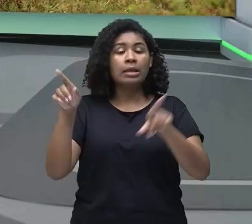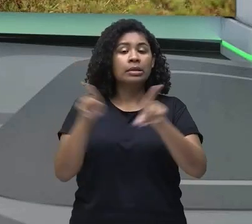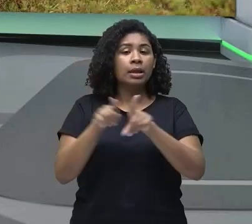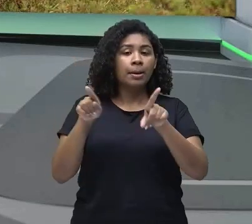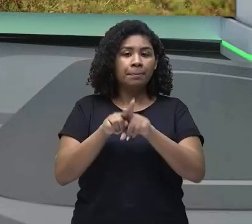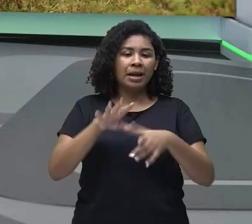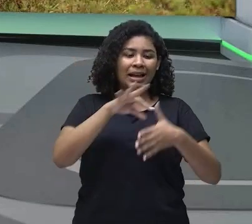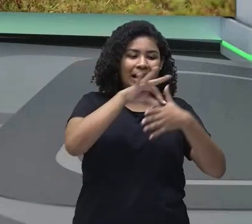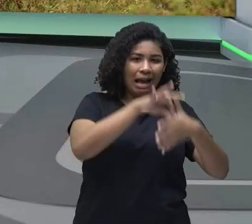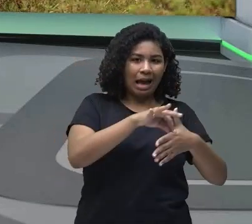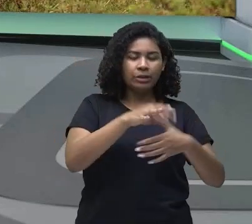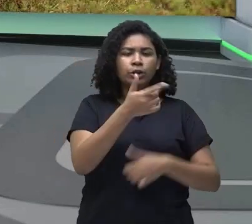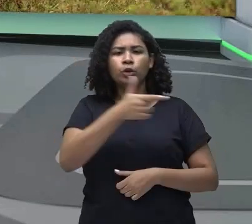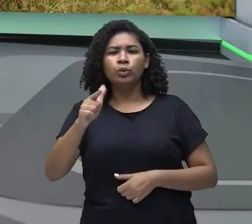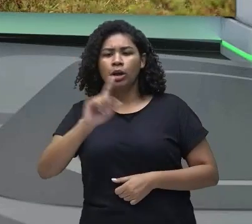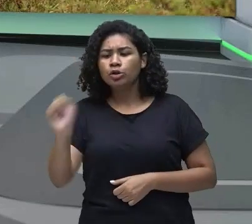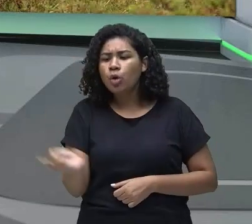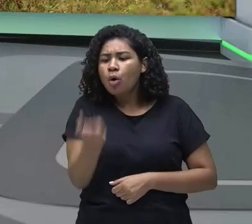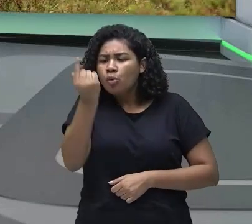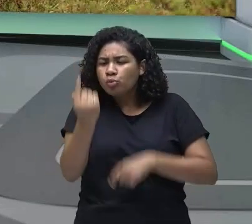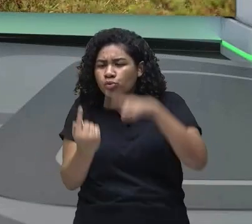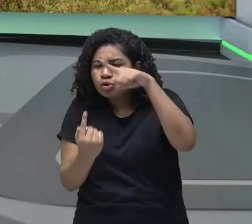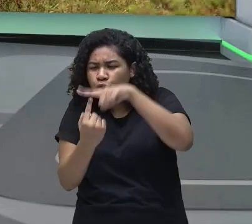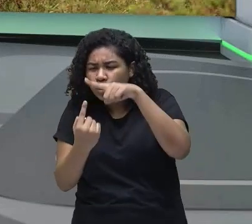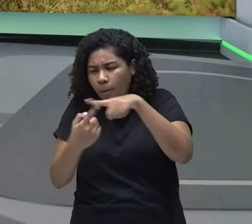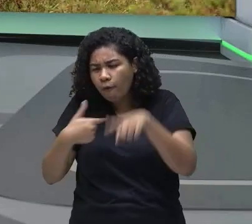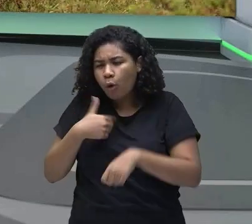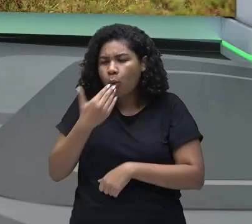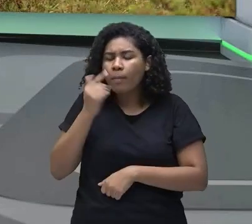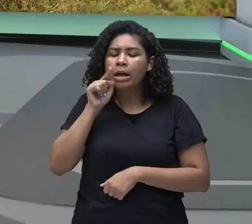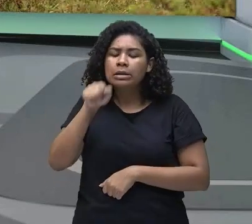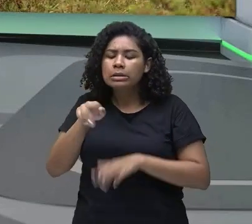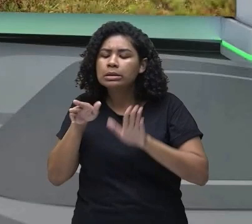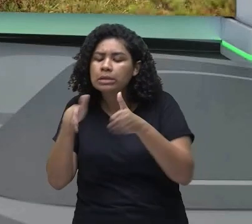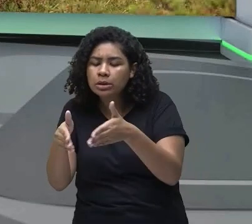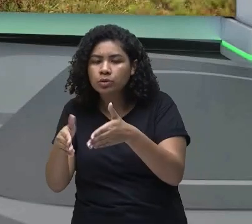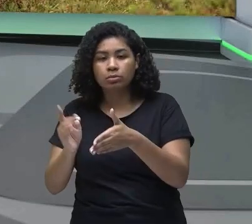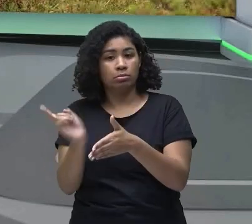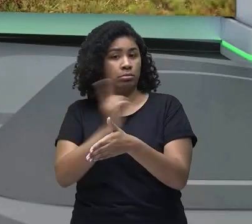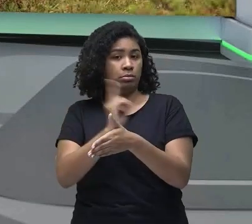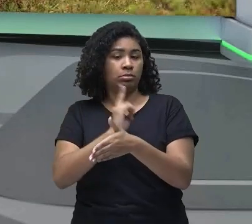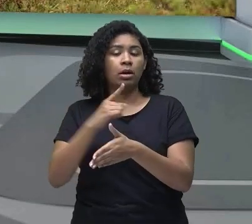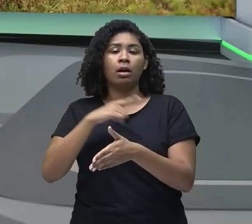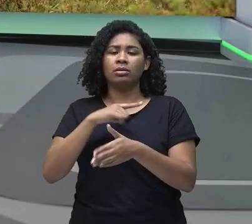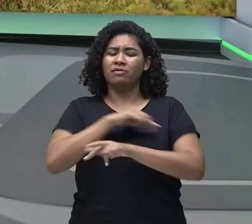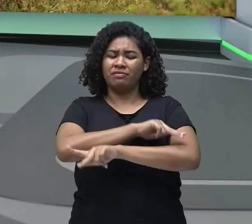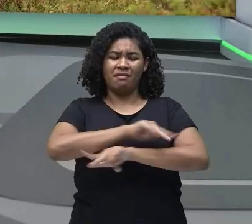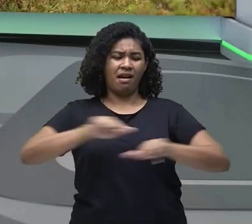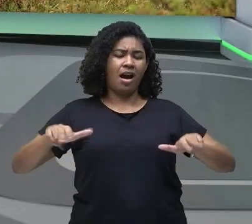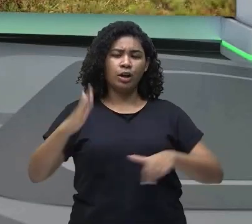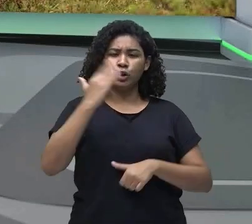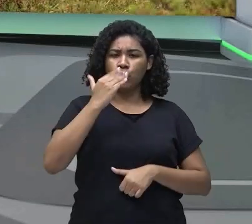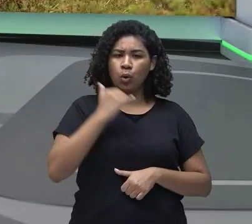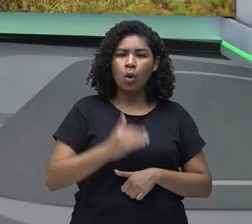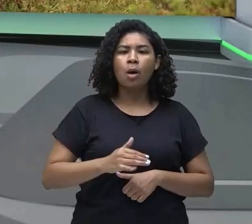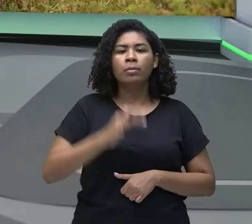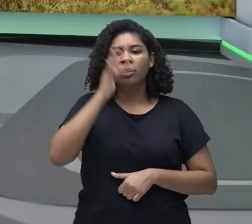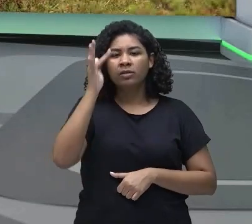uma especialidade, só come isso, só come aquilo. Ele é um ser onívoro, come carne, também